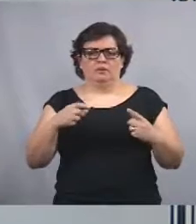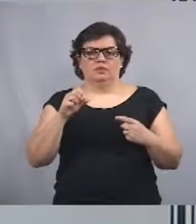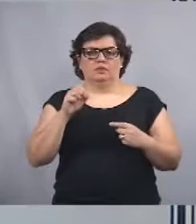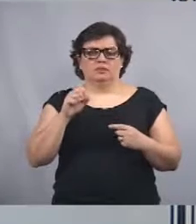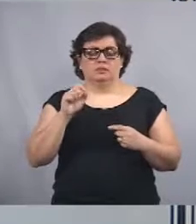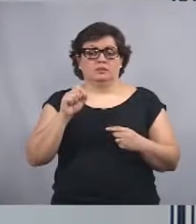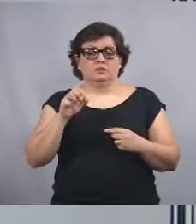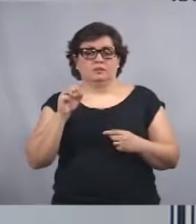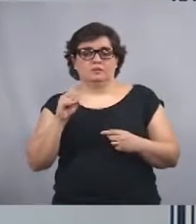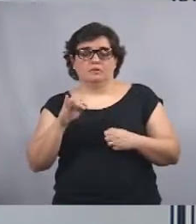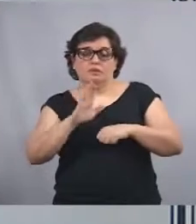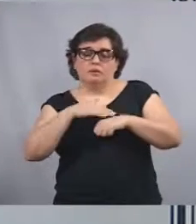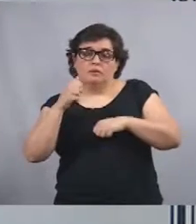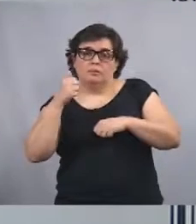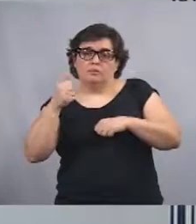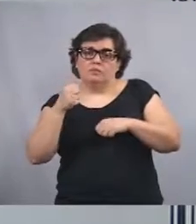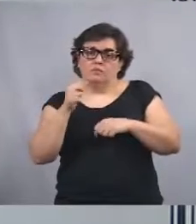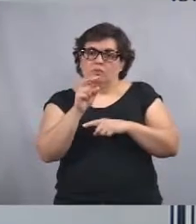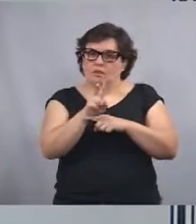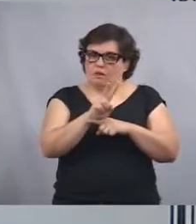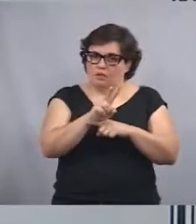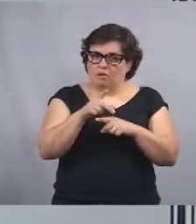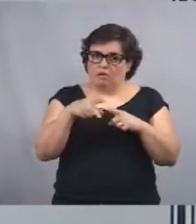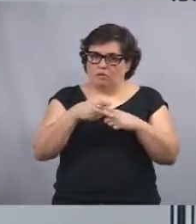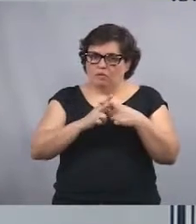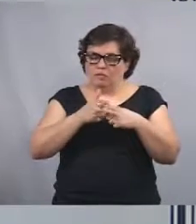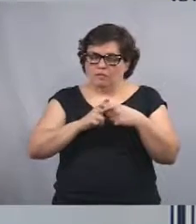alguma melhoria do município,